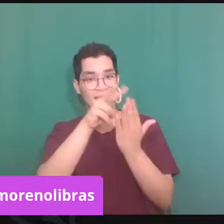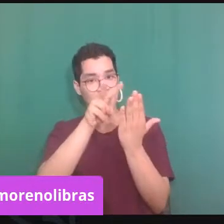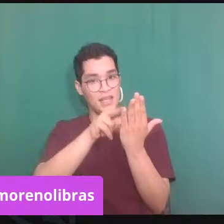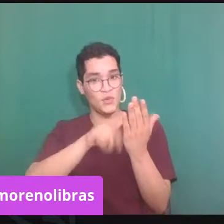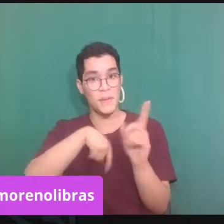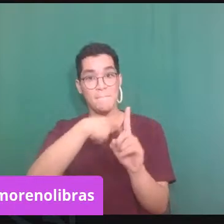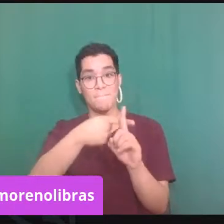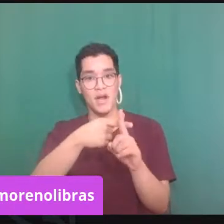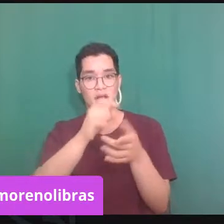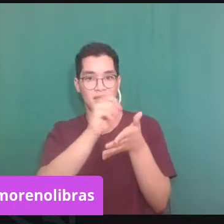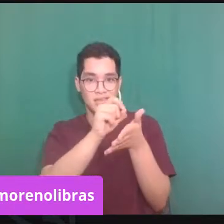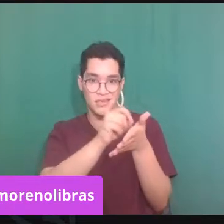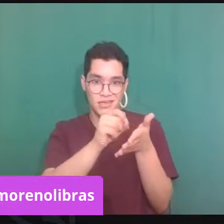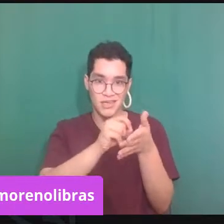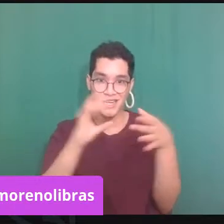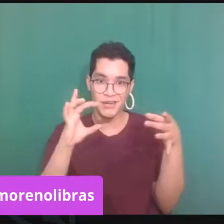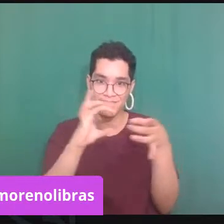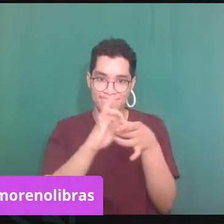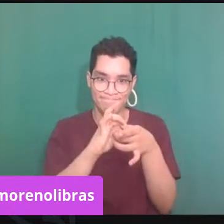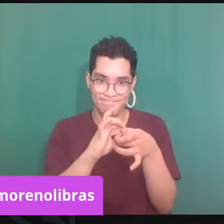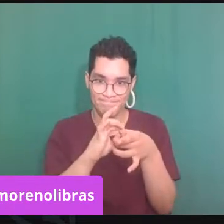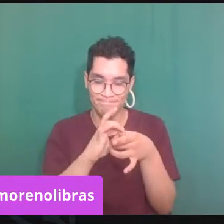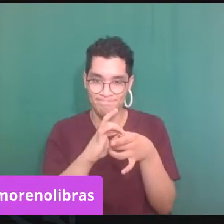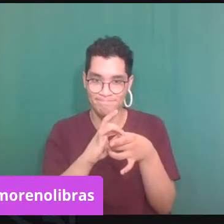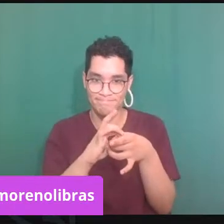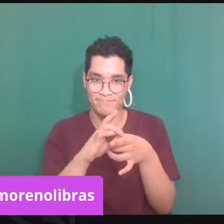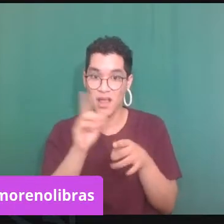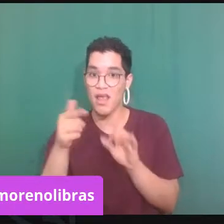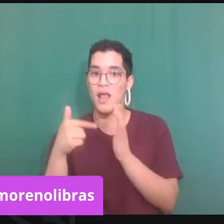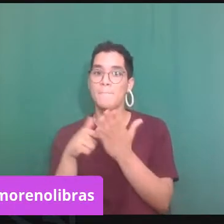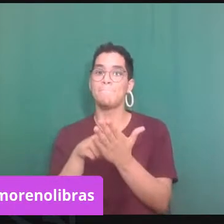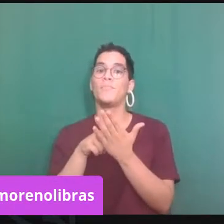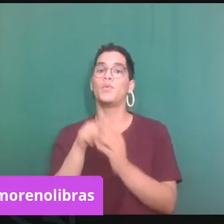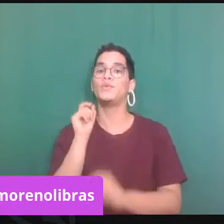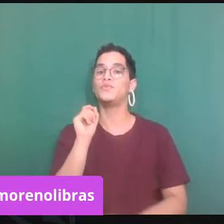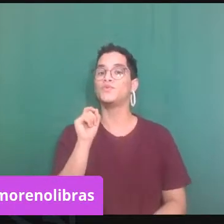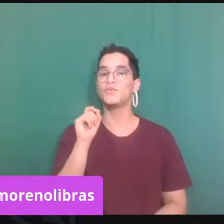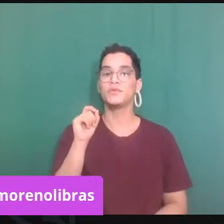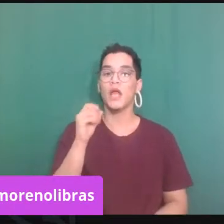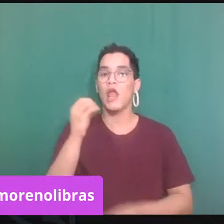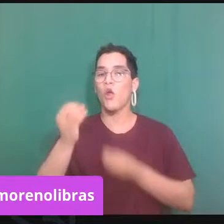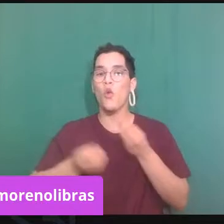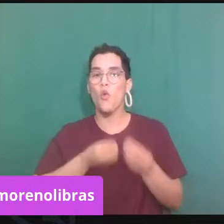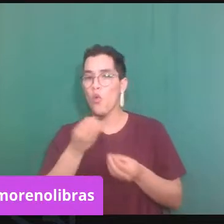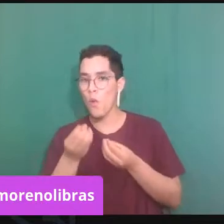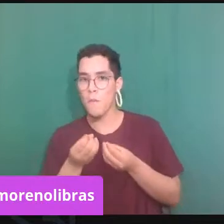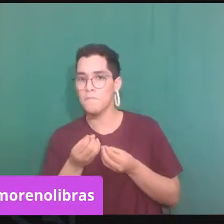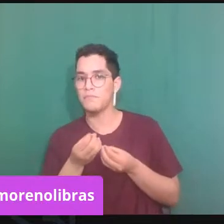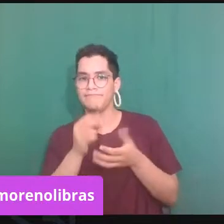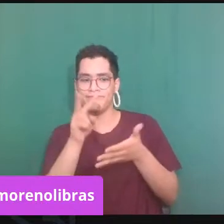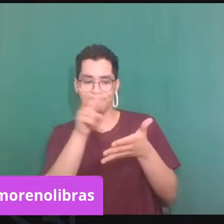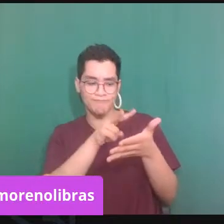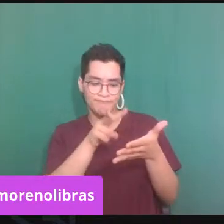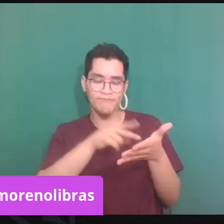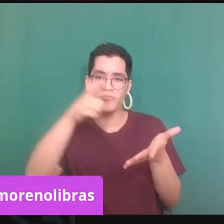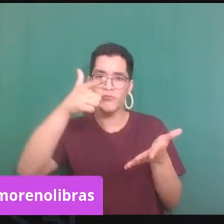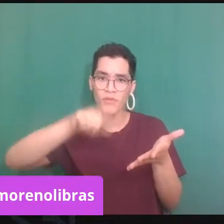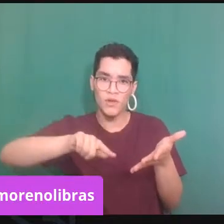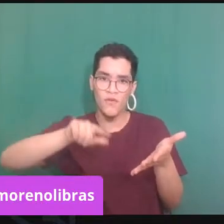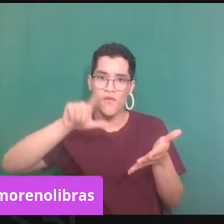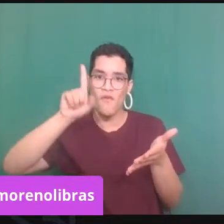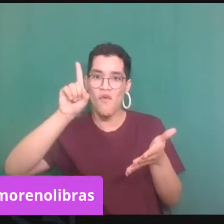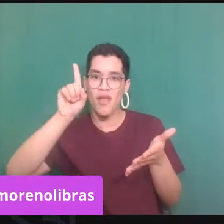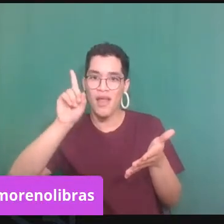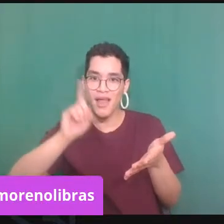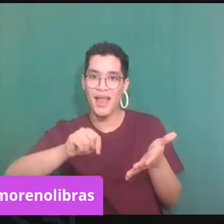de maneira dialogada, e ela mostra como a revisão é um processo, é uma